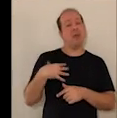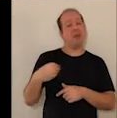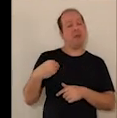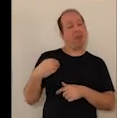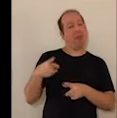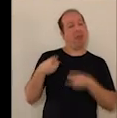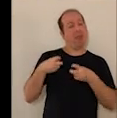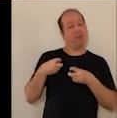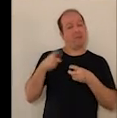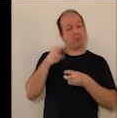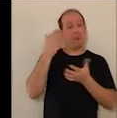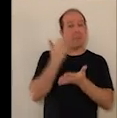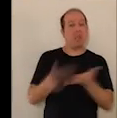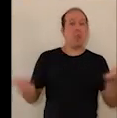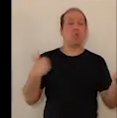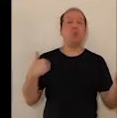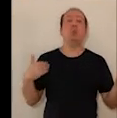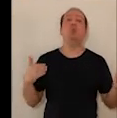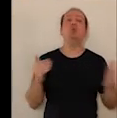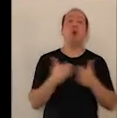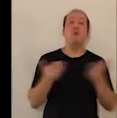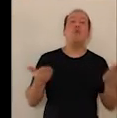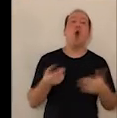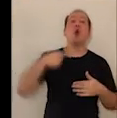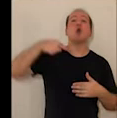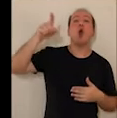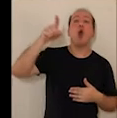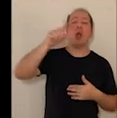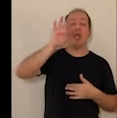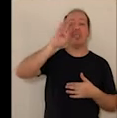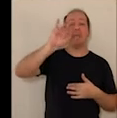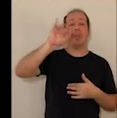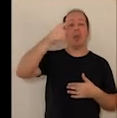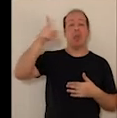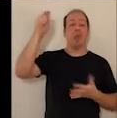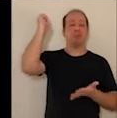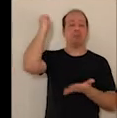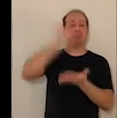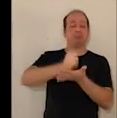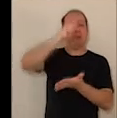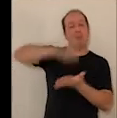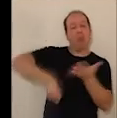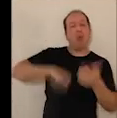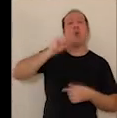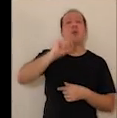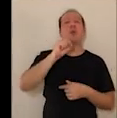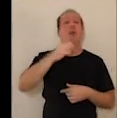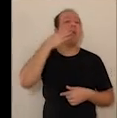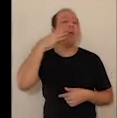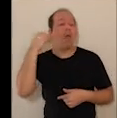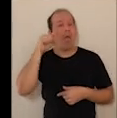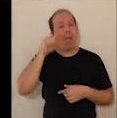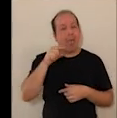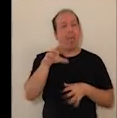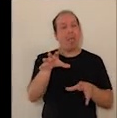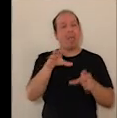Ele o deserdou. Saiu daqui ainda há pouco, foi até o tabelião para fazer um espertinho seu herdeiro. Me